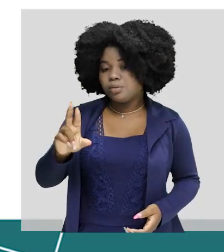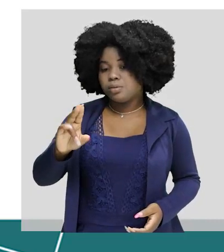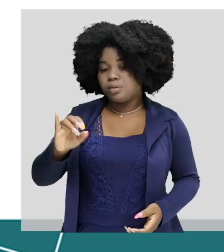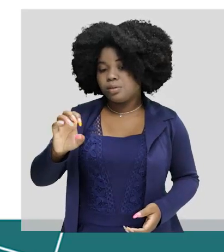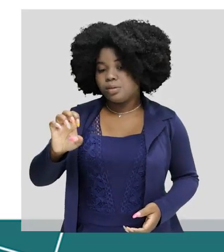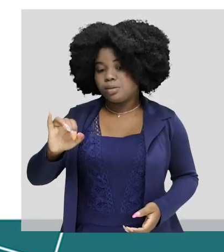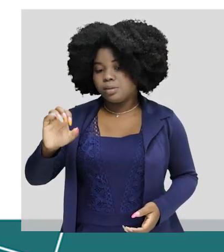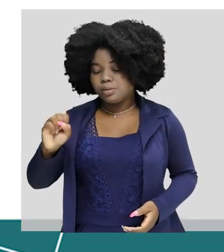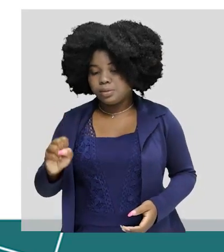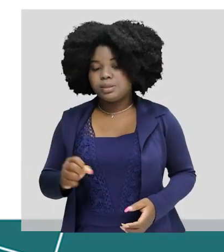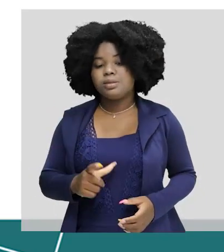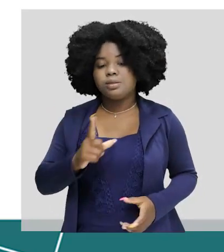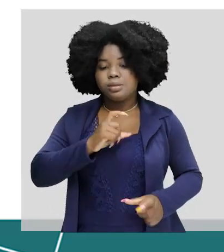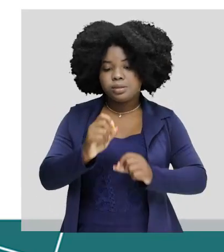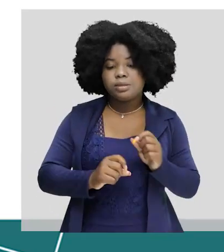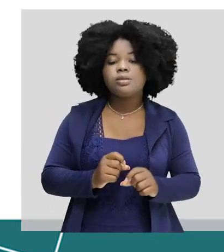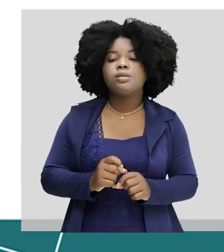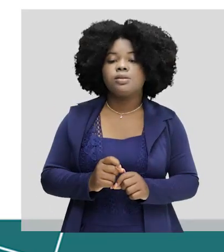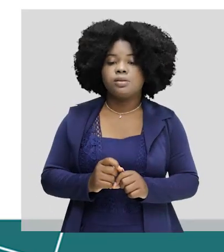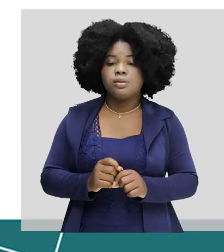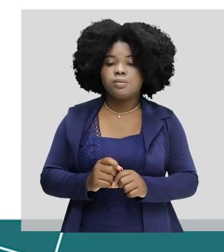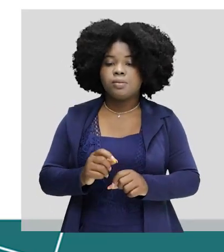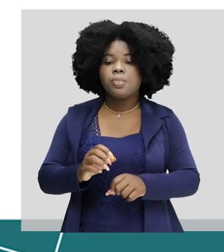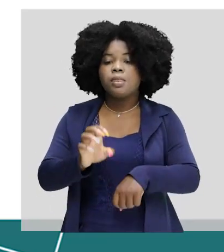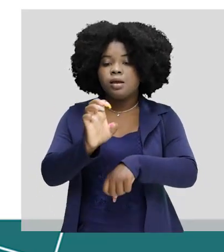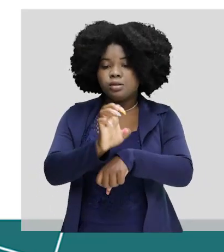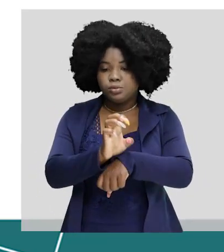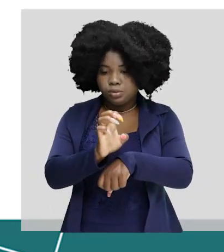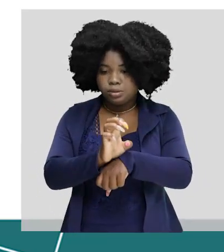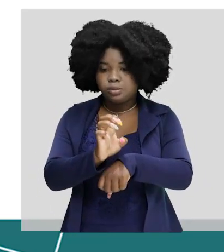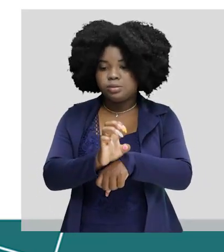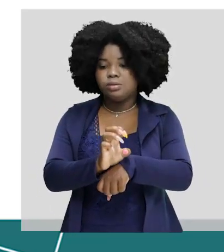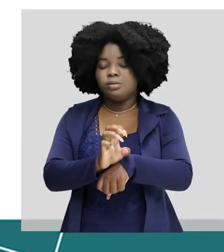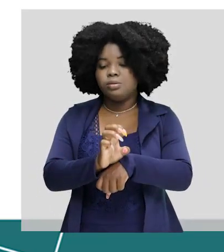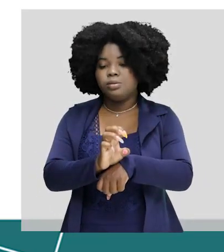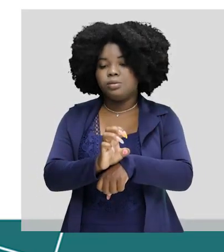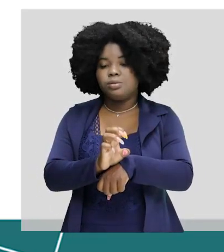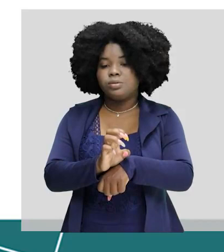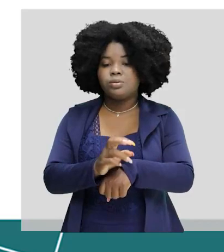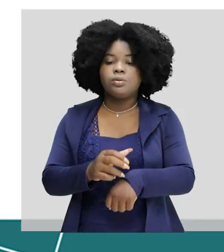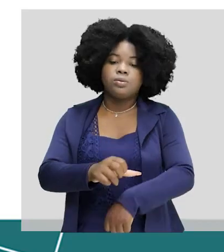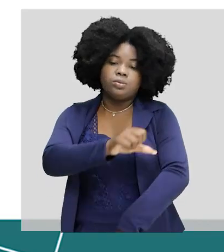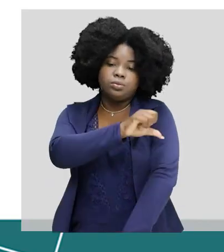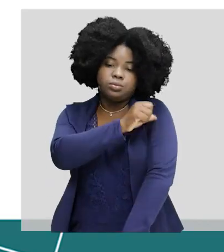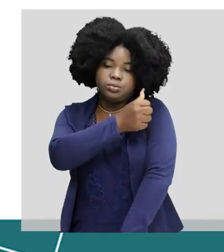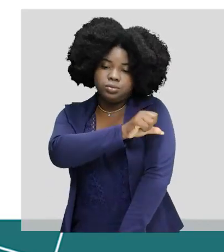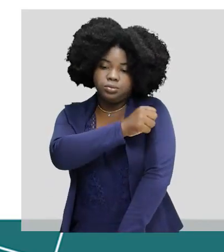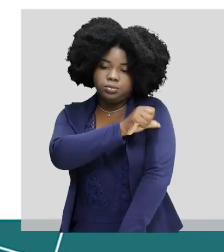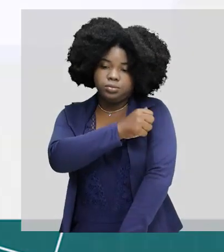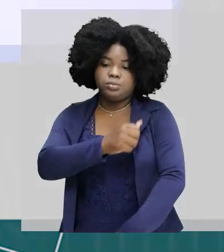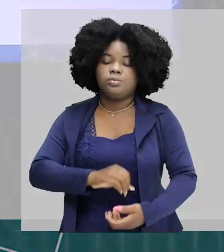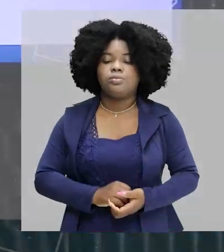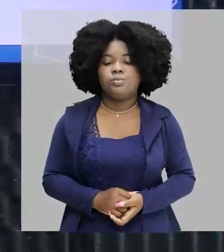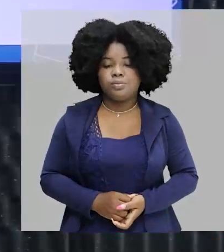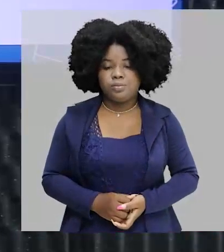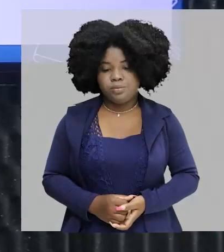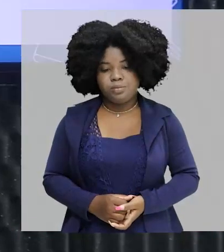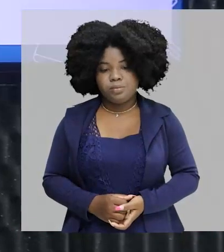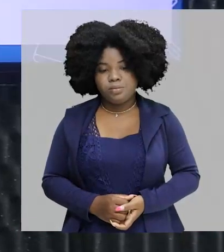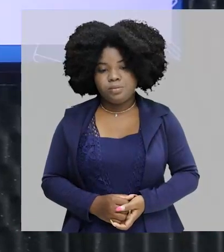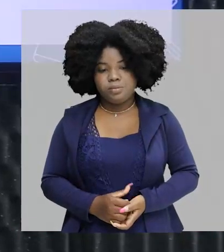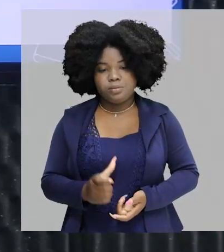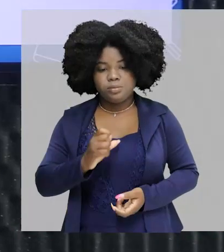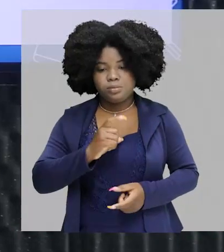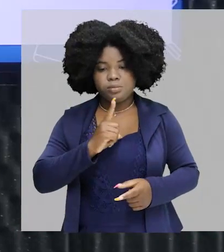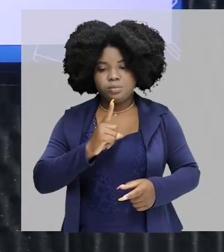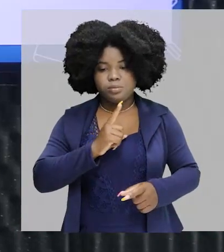Reis, situado no estado do Rio de Janeiro. A escolha desse local como sede se deve à proximidade